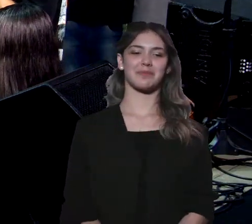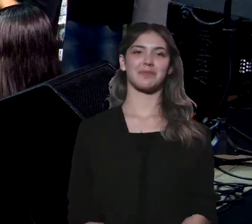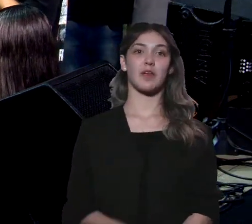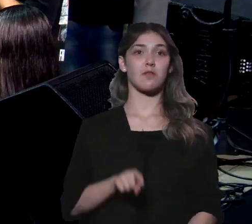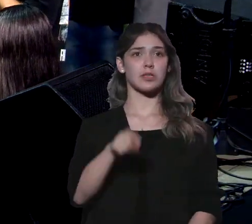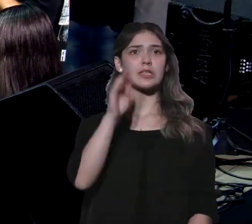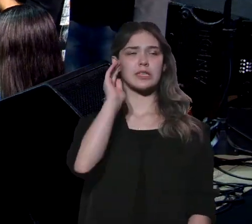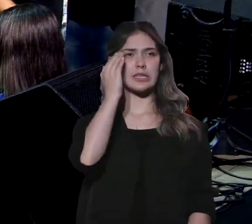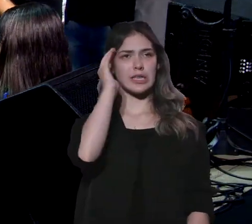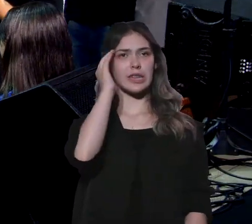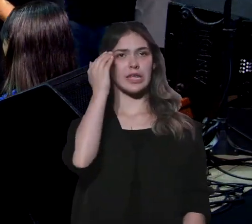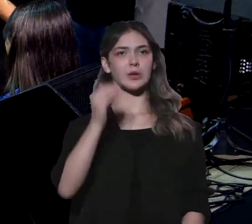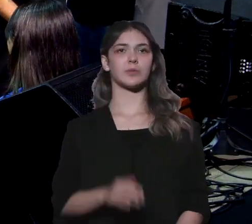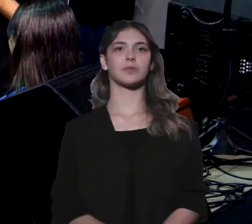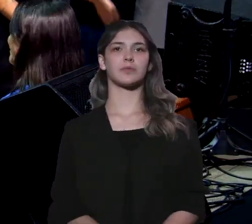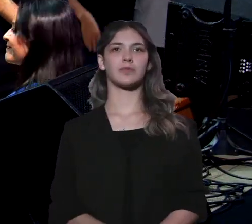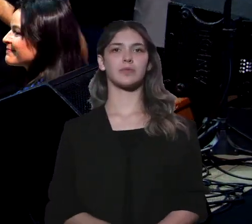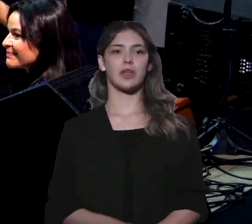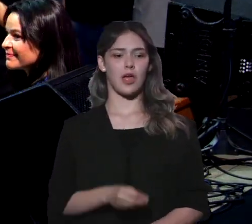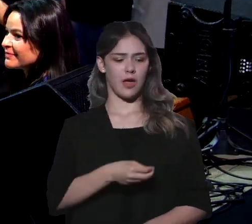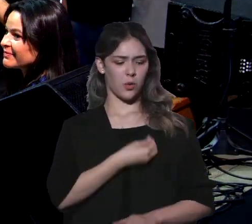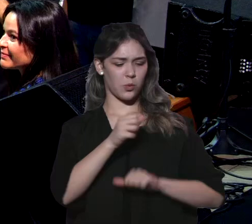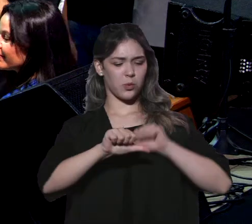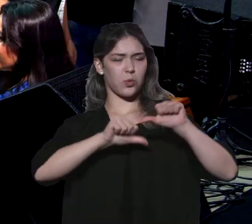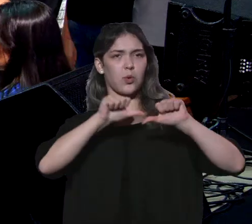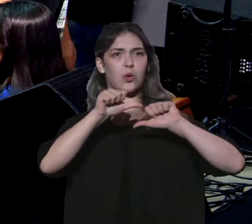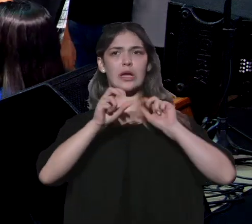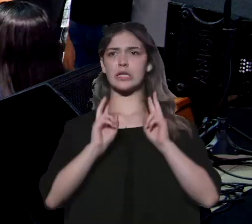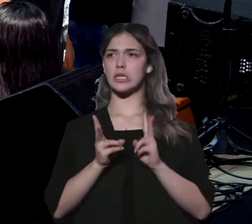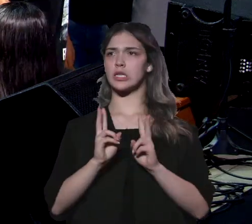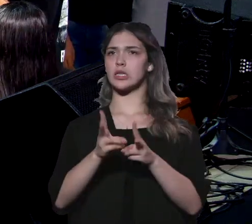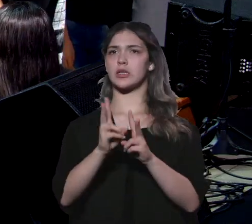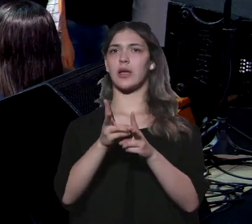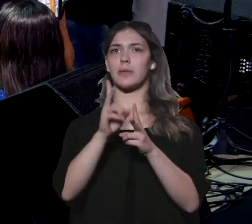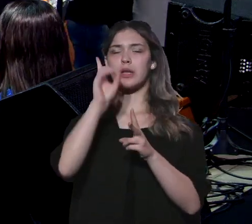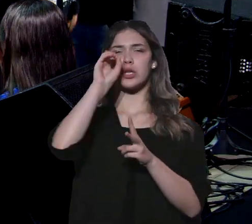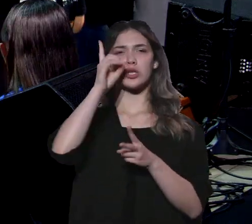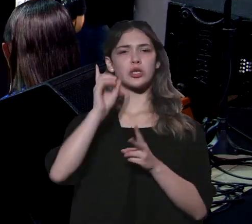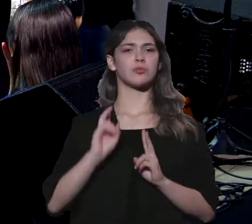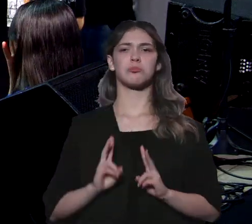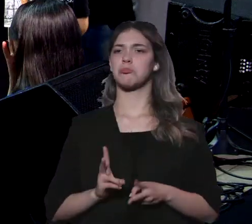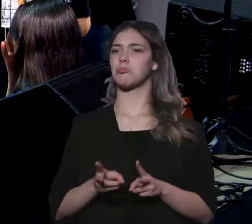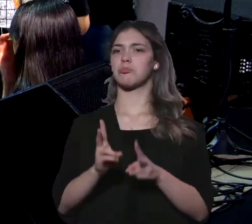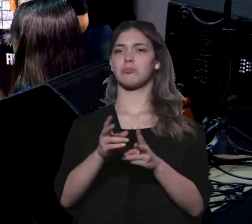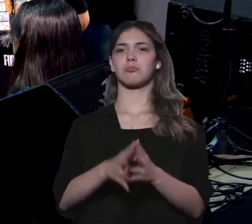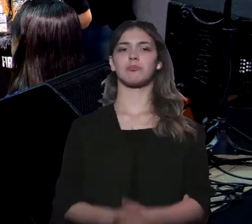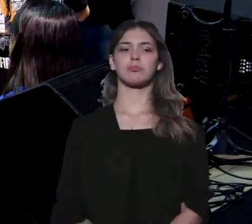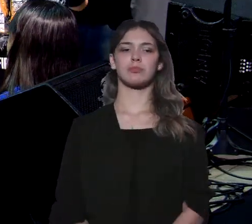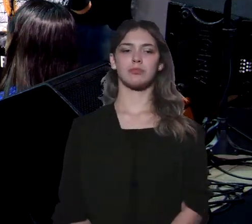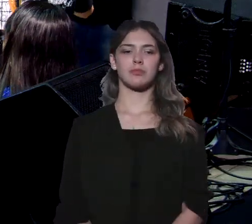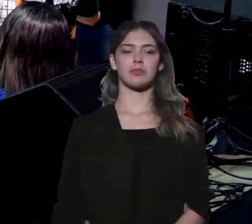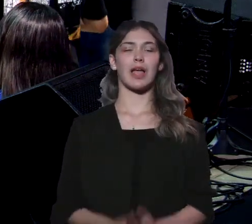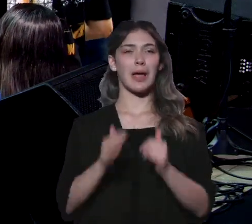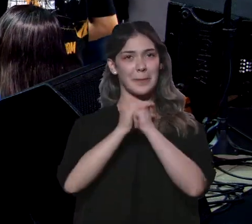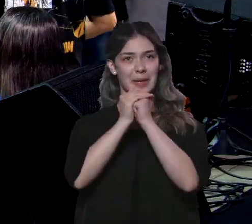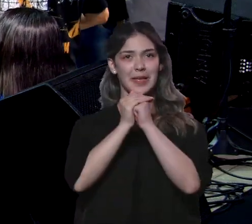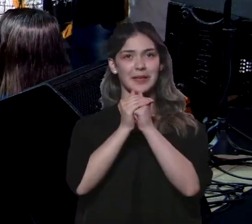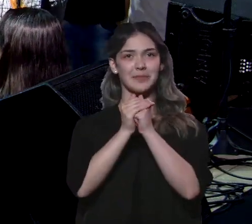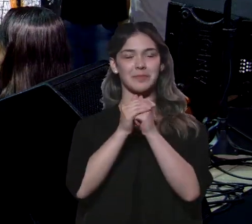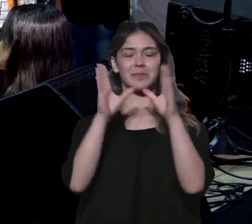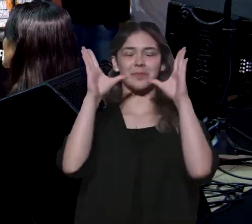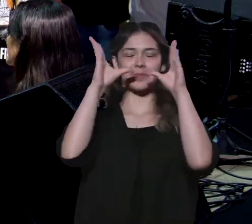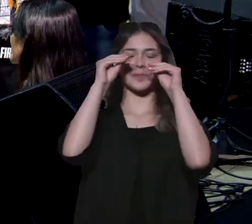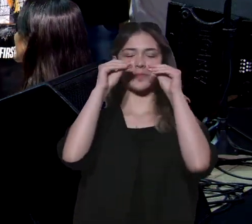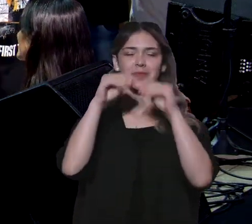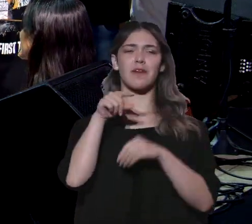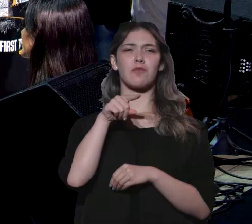Vocês entenderam? É mudança de vida, é todo dia. É todo dia. Tá bem? Fecha o seu olho. Você